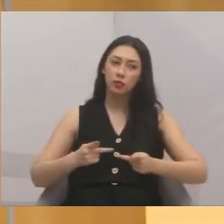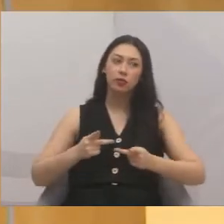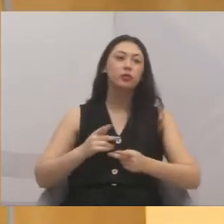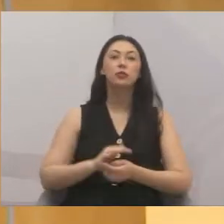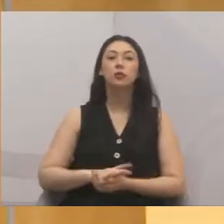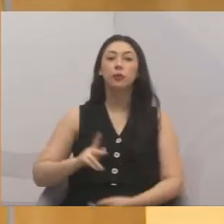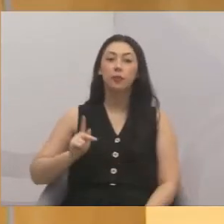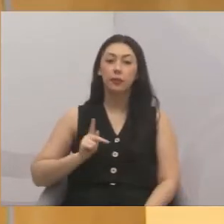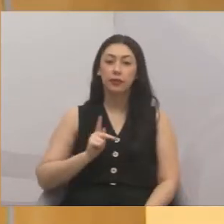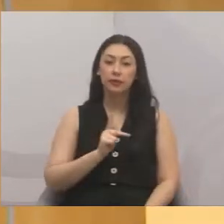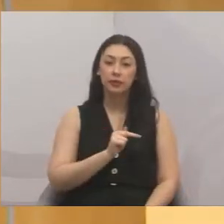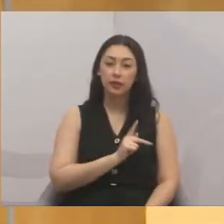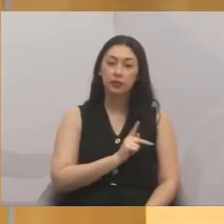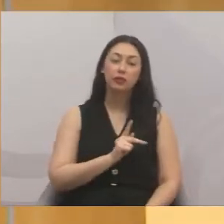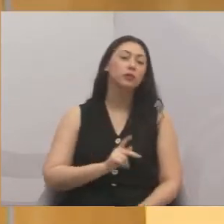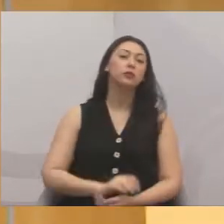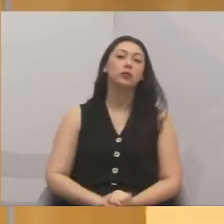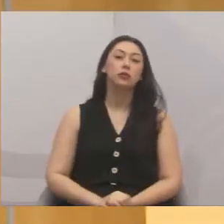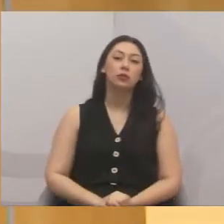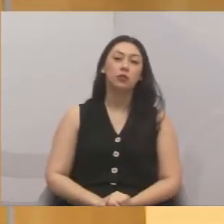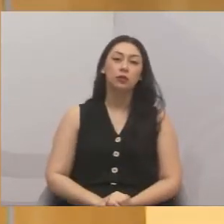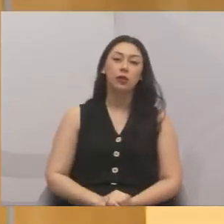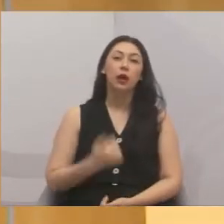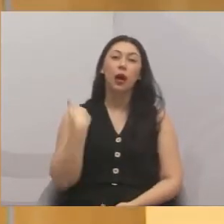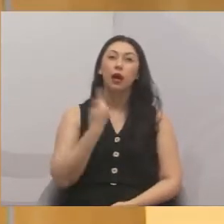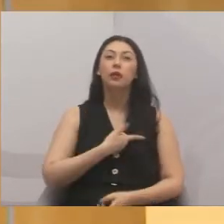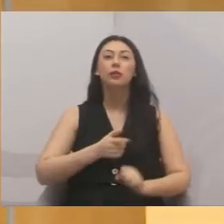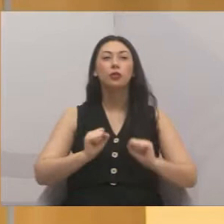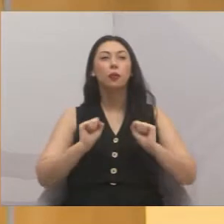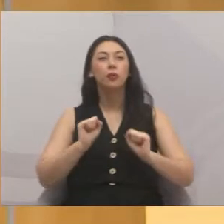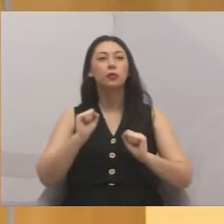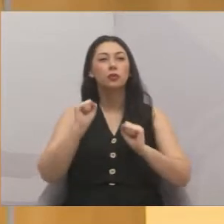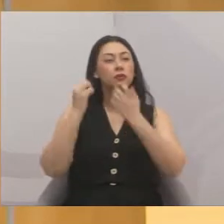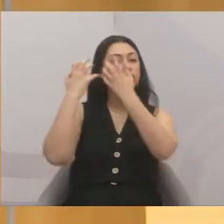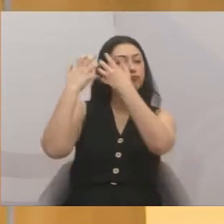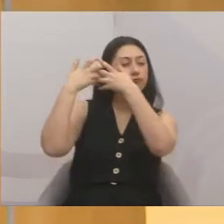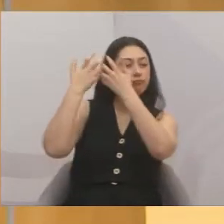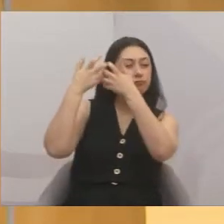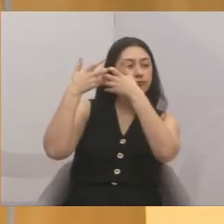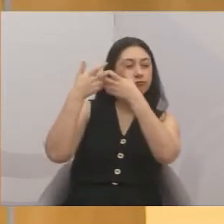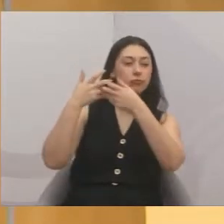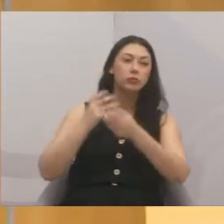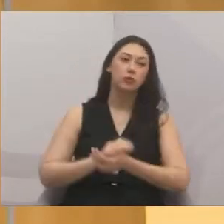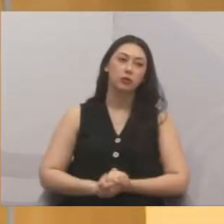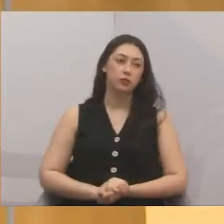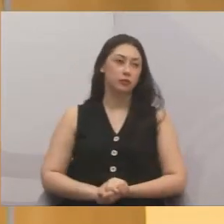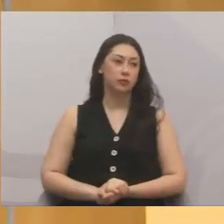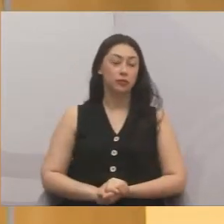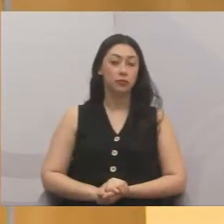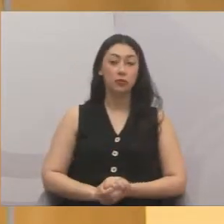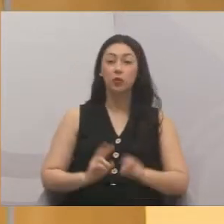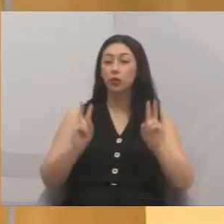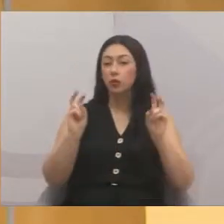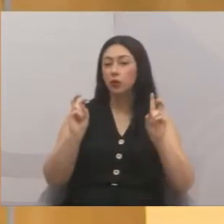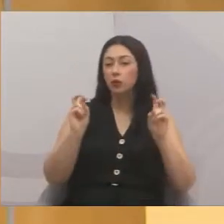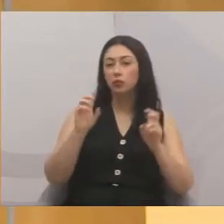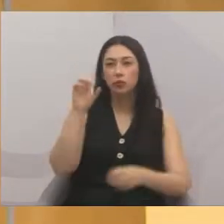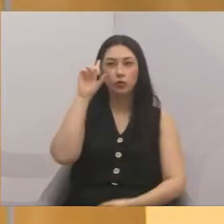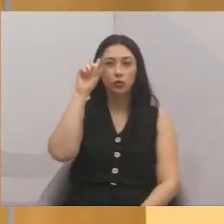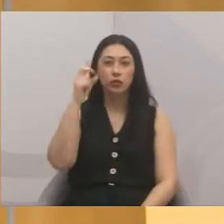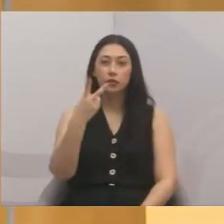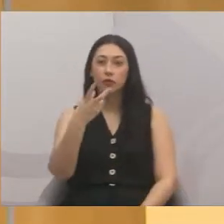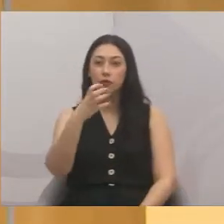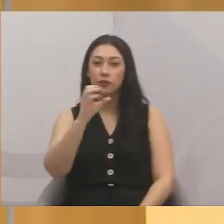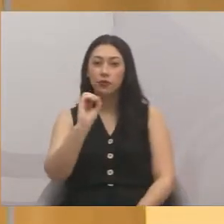da Câmara para que a gente possa, nesse momento, refletir um pouco sobre o tema. Falar do dia 20 de novembro